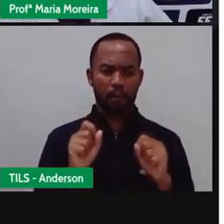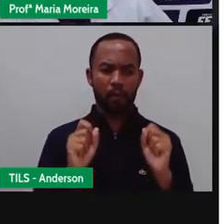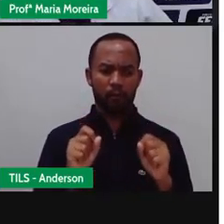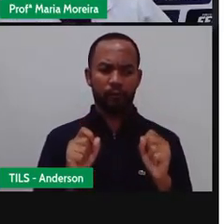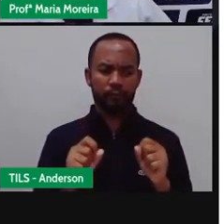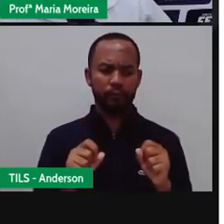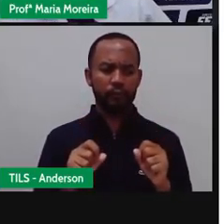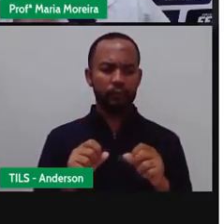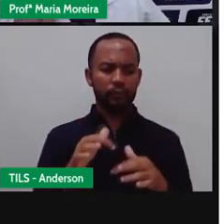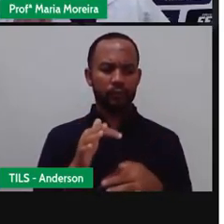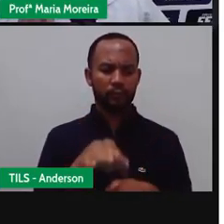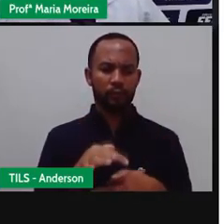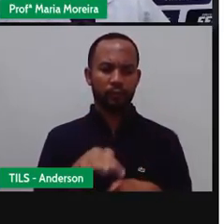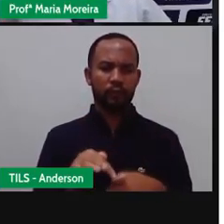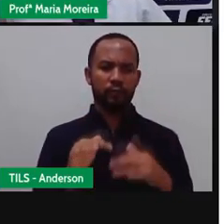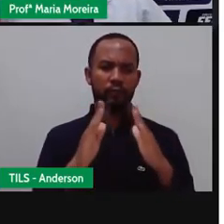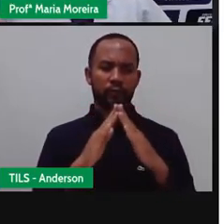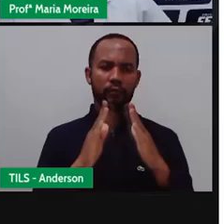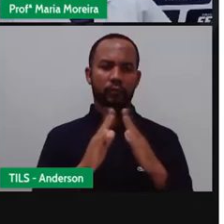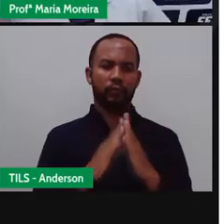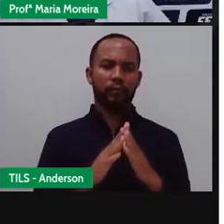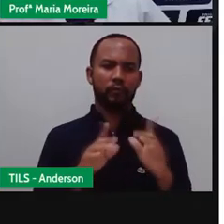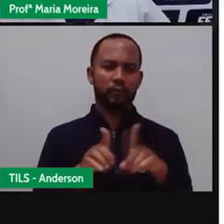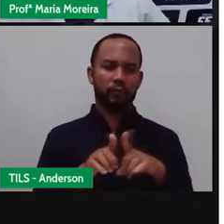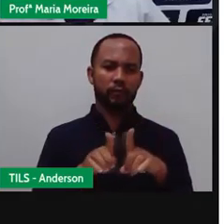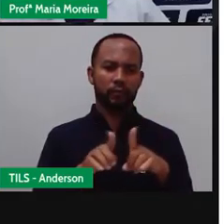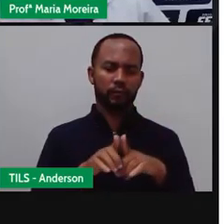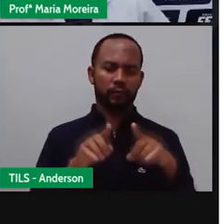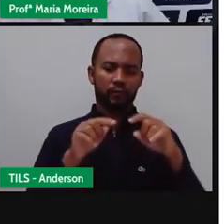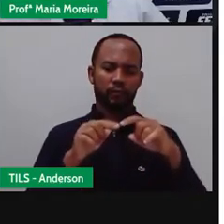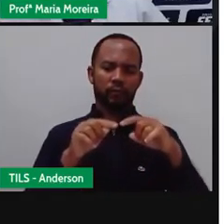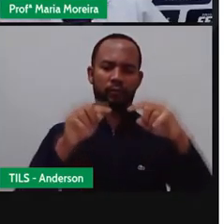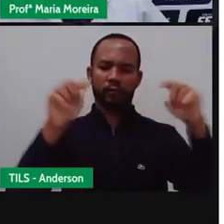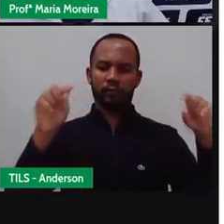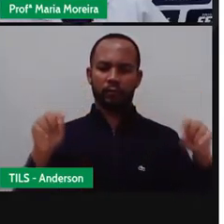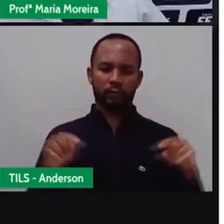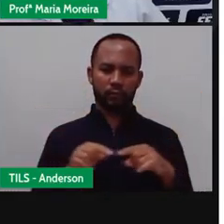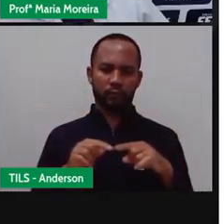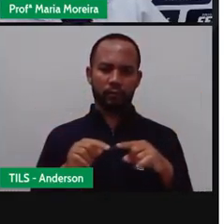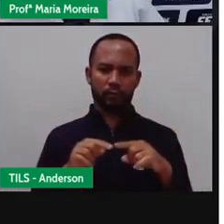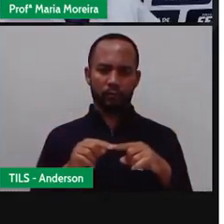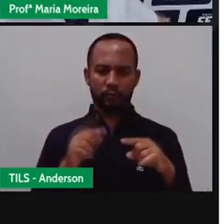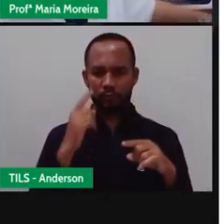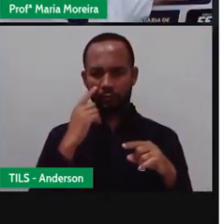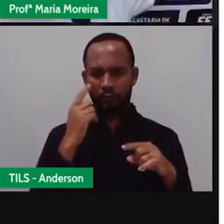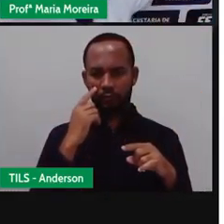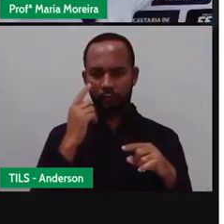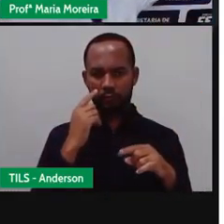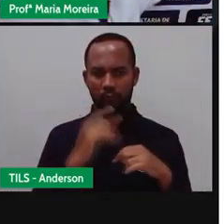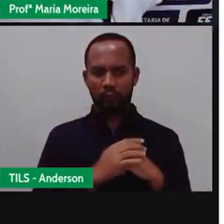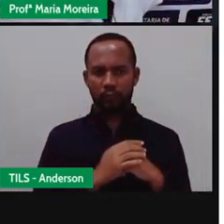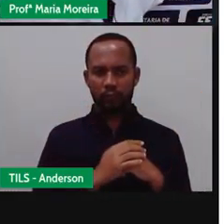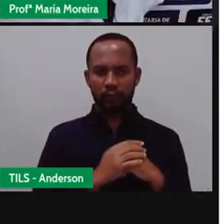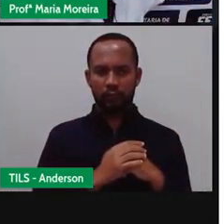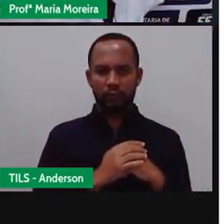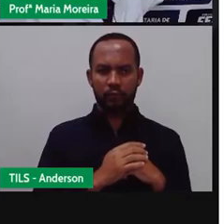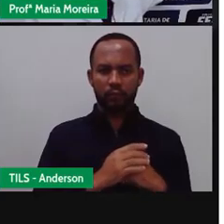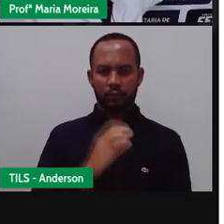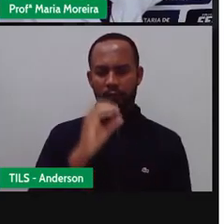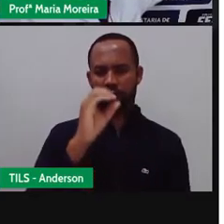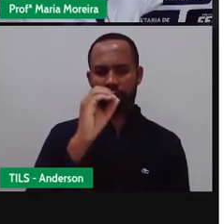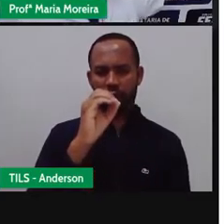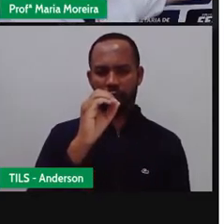vários testes aí. Um coração, quando a gente desenha um coração, ela é o quê? Simétrico, né? Aqui não dá para ver, mas o numeral 0